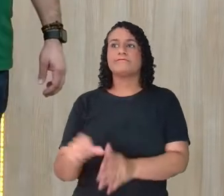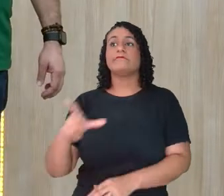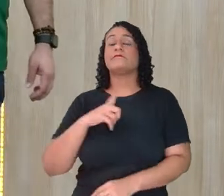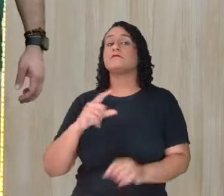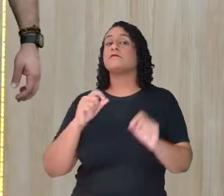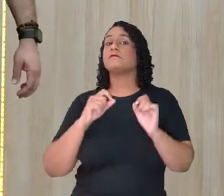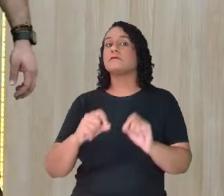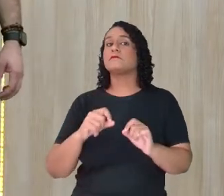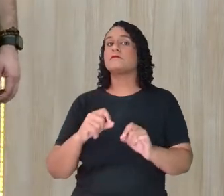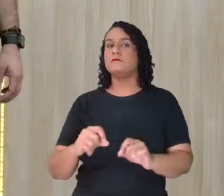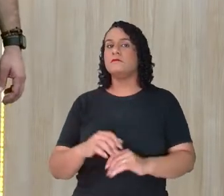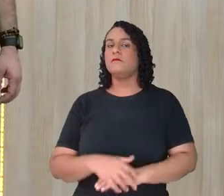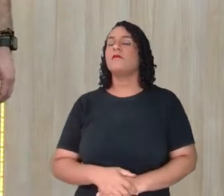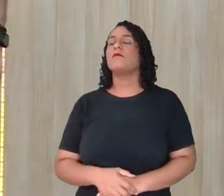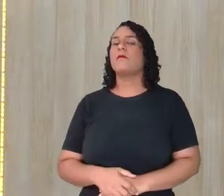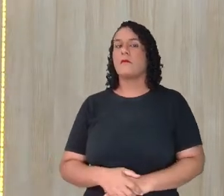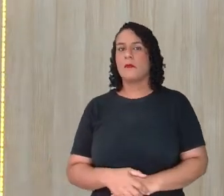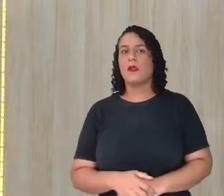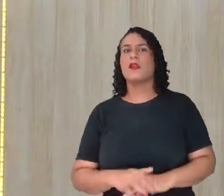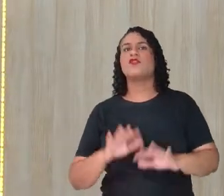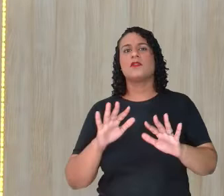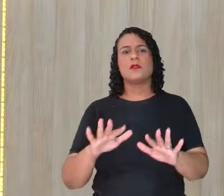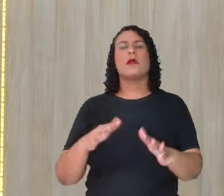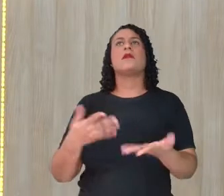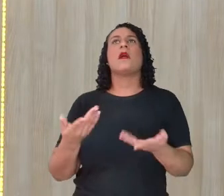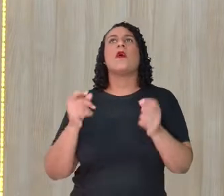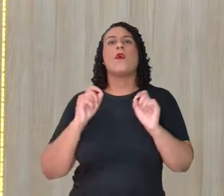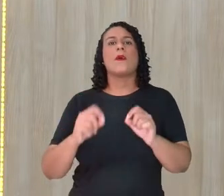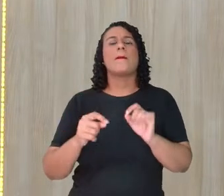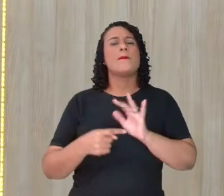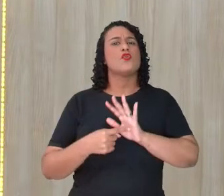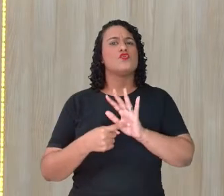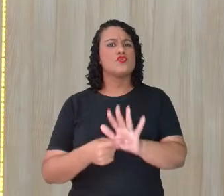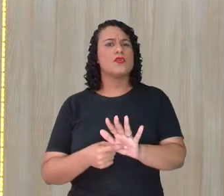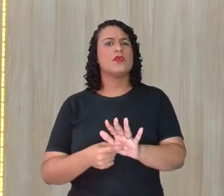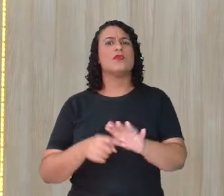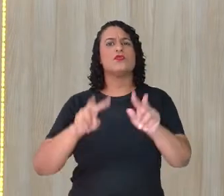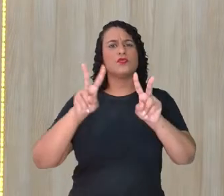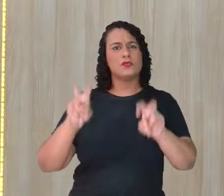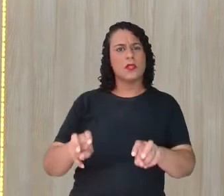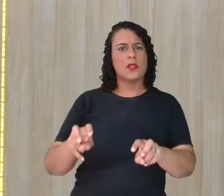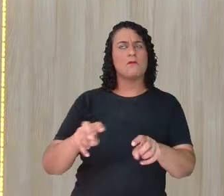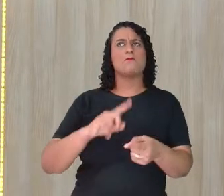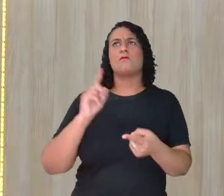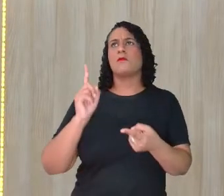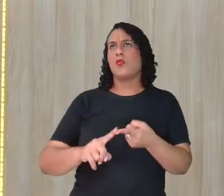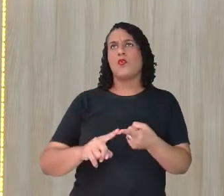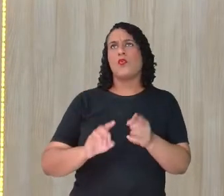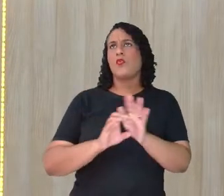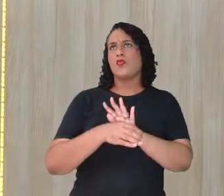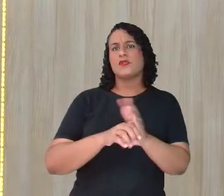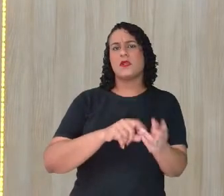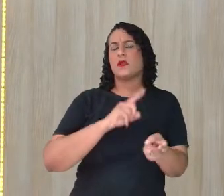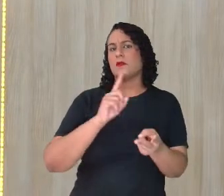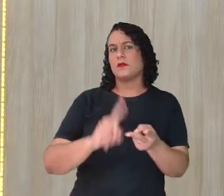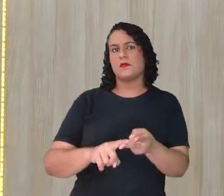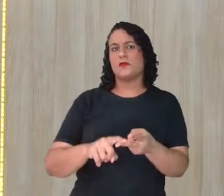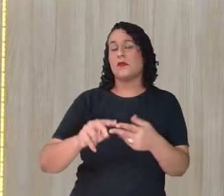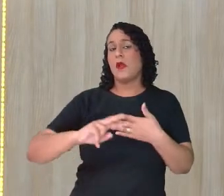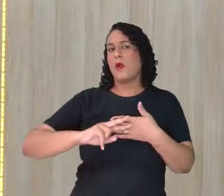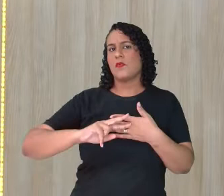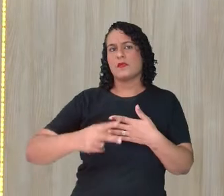tem aí, a gente está fazendo um bate-bola aí muito, né, no sentido, né, do que foi, o que levou para que isso